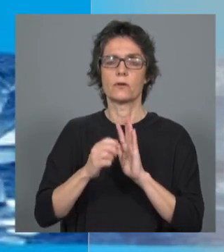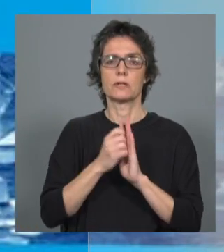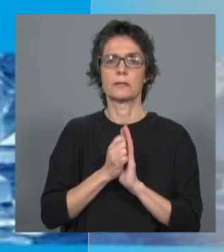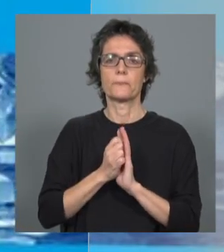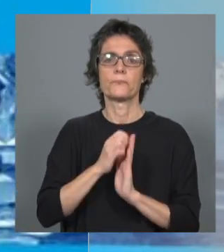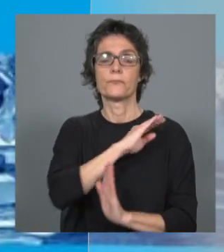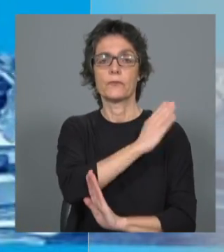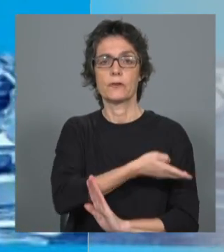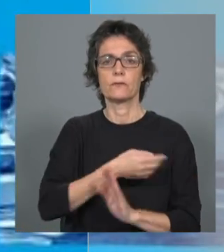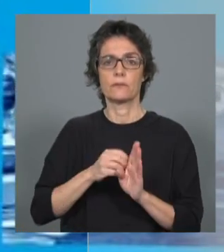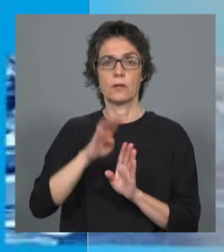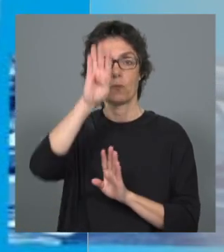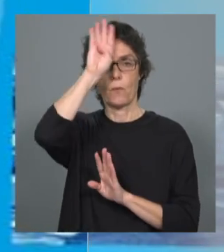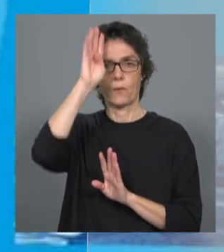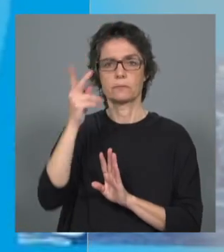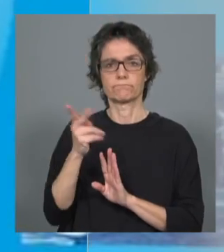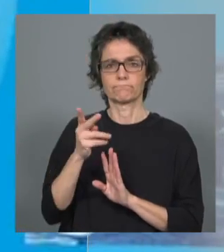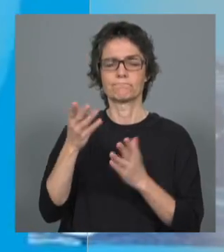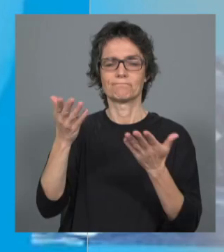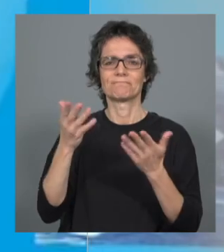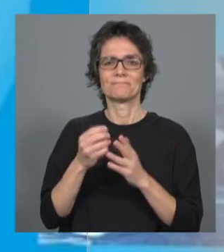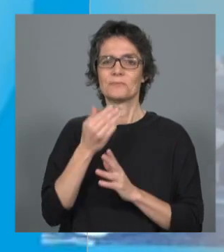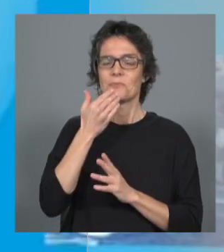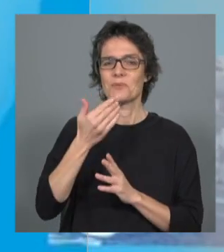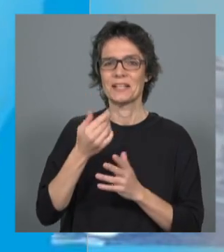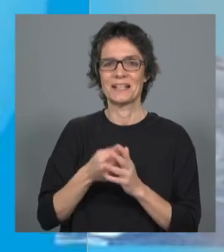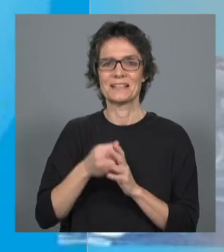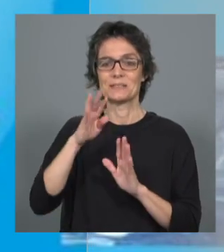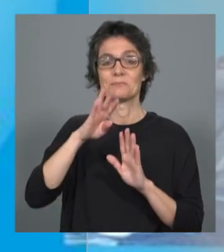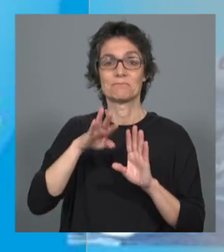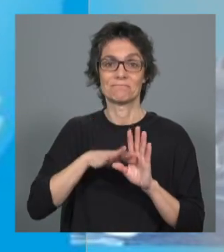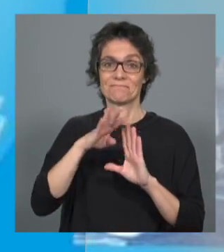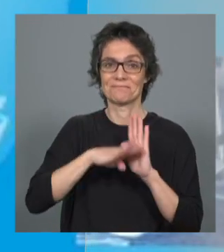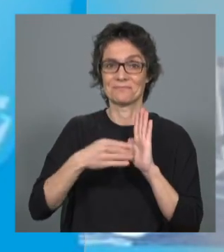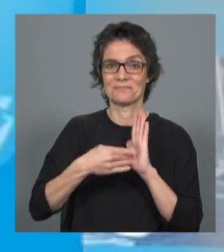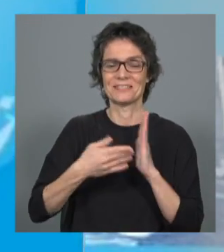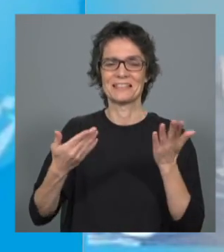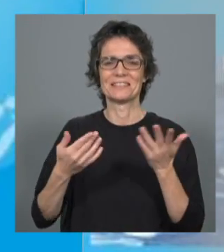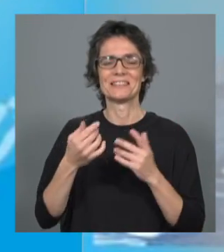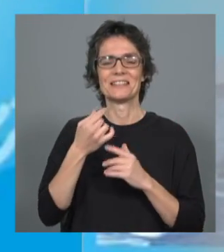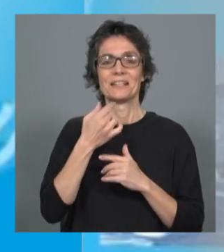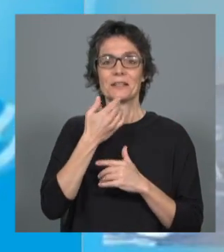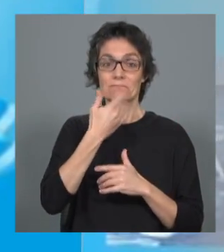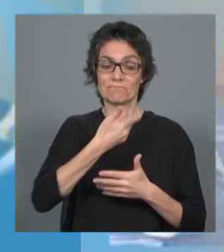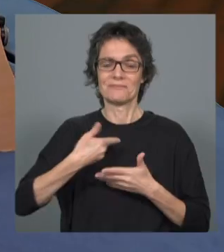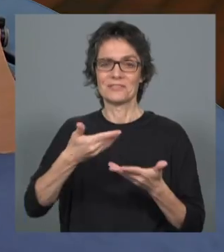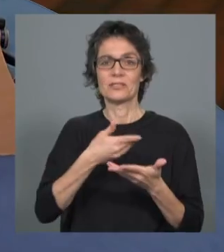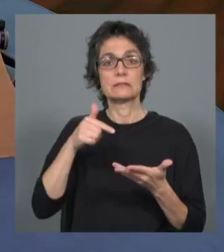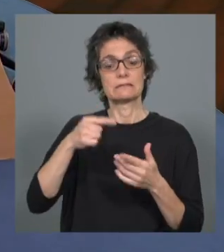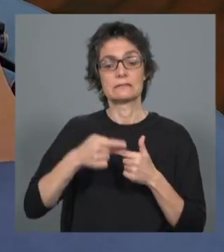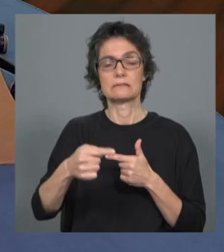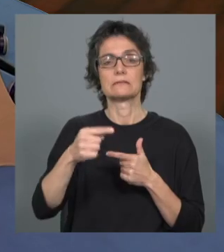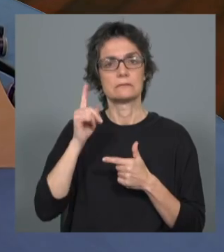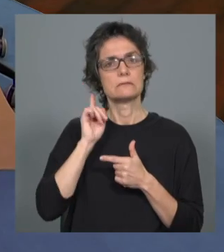tarde, obrigado Boa tarde, por estarem aqui entre nós. Esta é uma semana particularmente intensa,